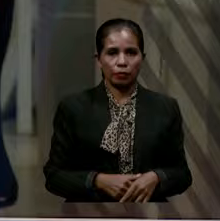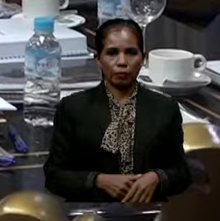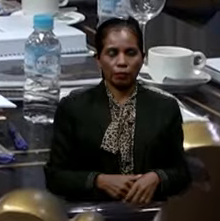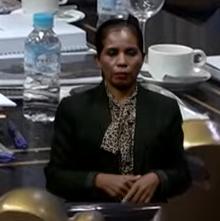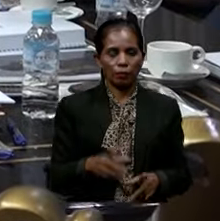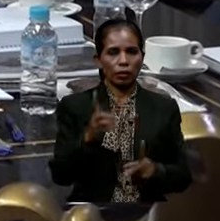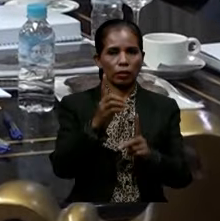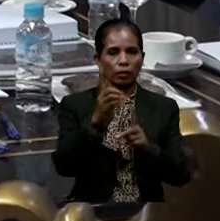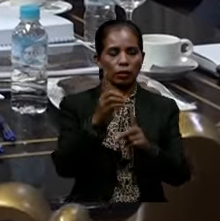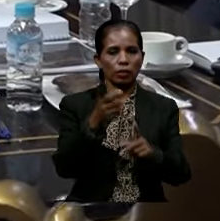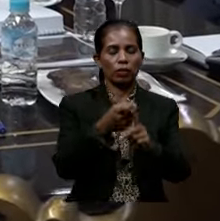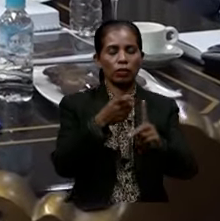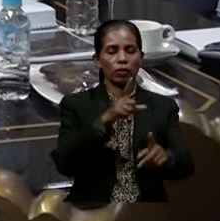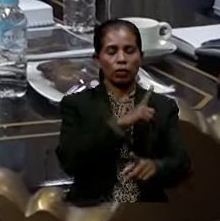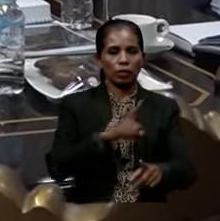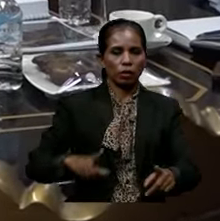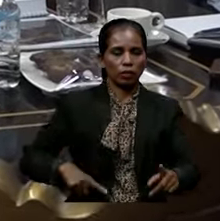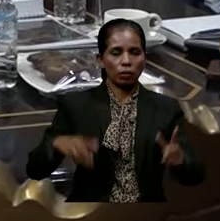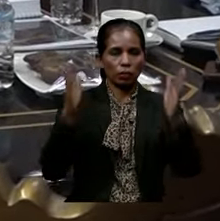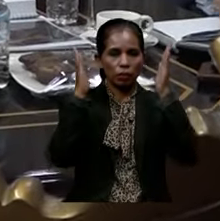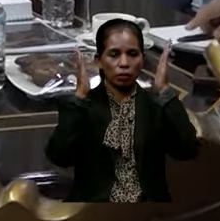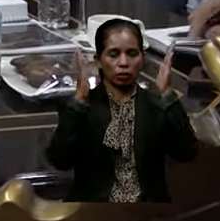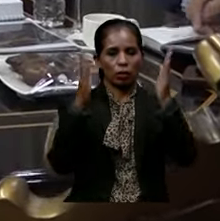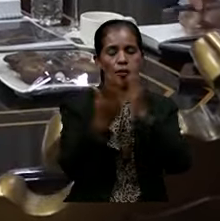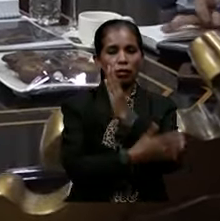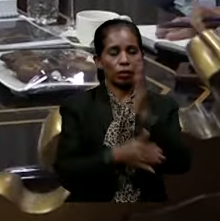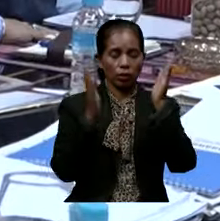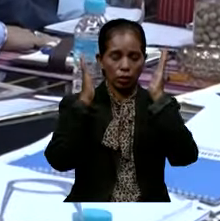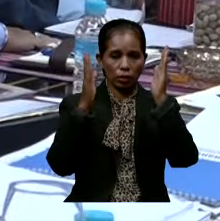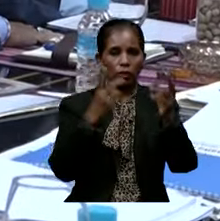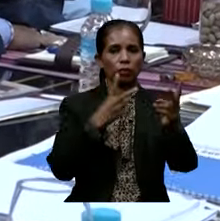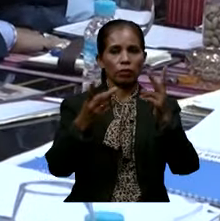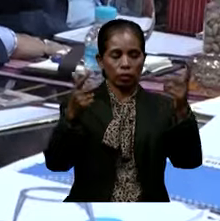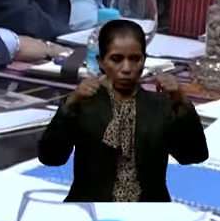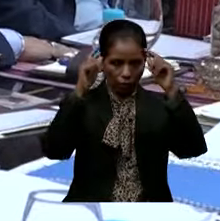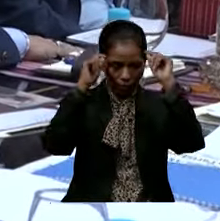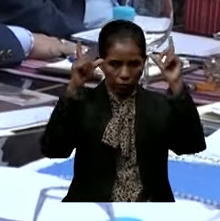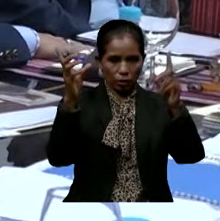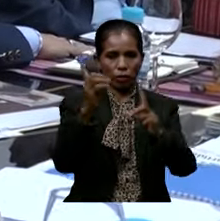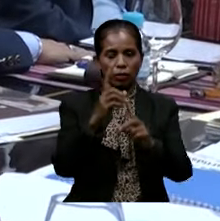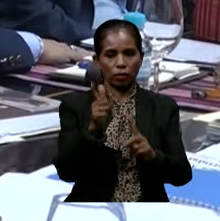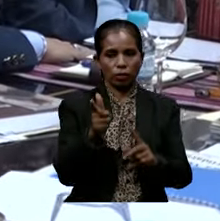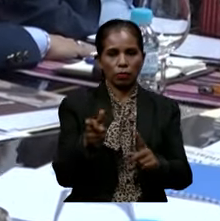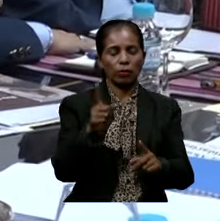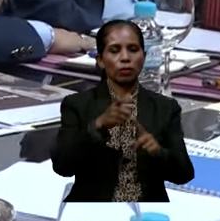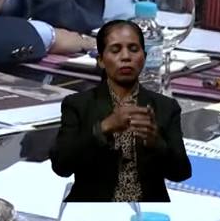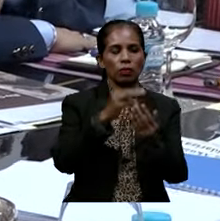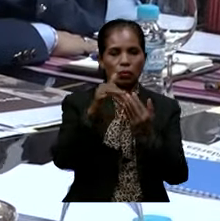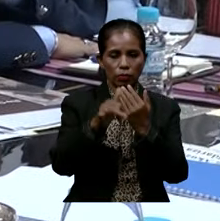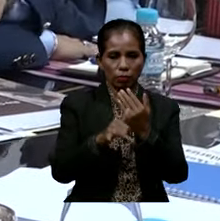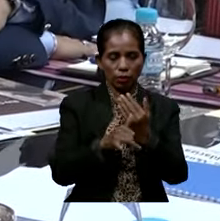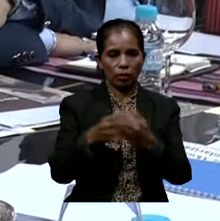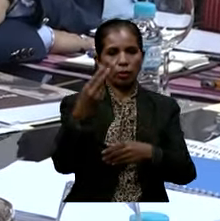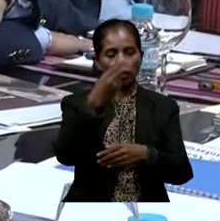Data confirmado li urai Brunei Darussalam Hassanal Bolkiah nebesi visita Timor Leste i haloron ruanulu fulang mayu nune